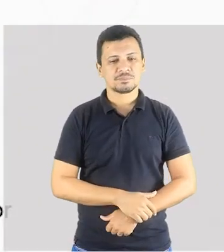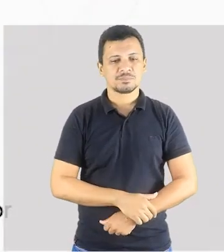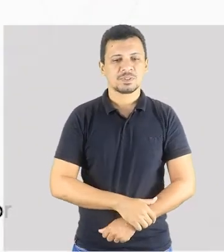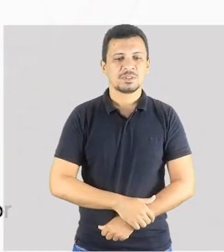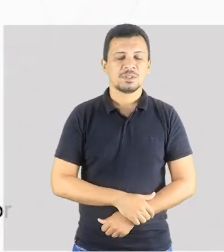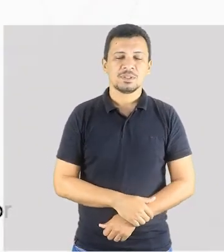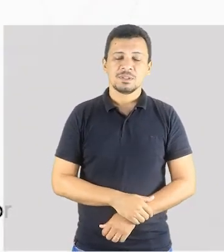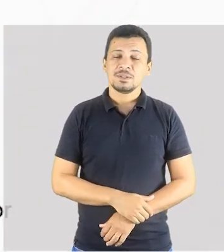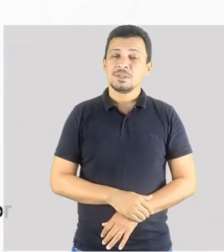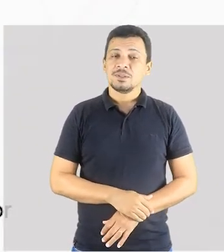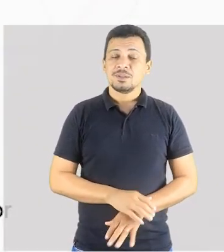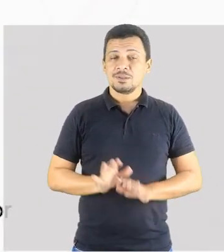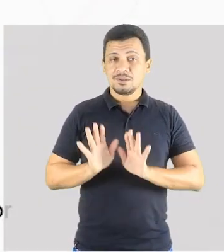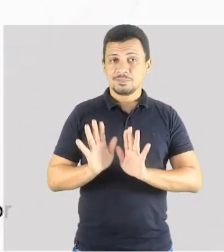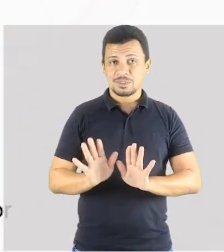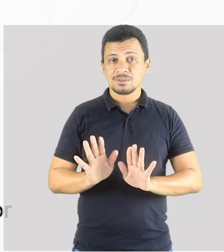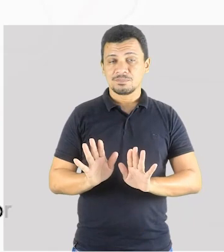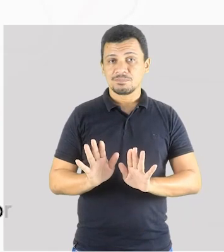antes da gente entrar